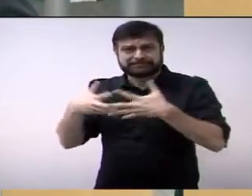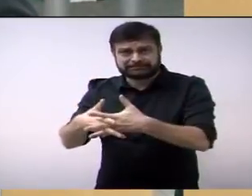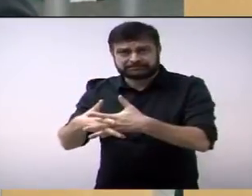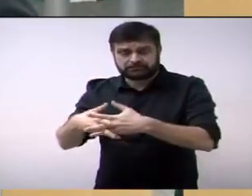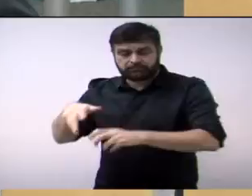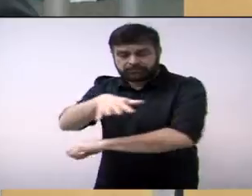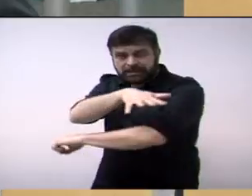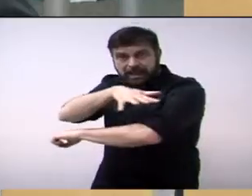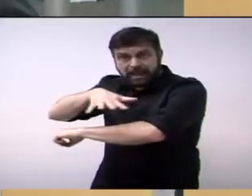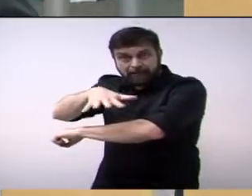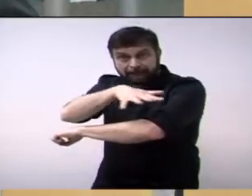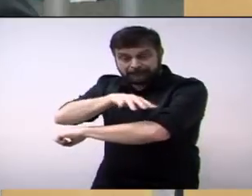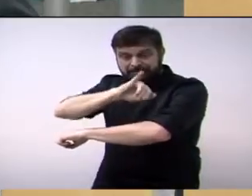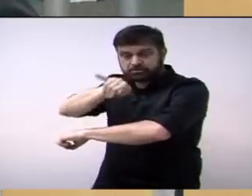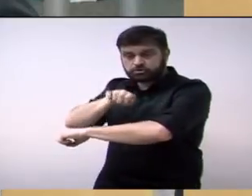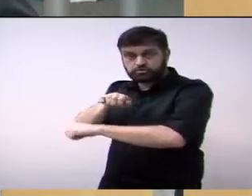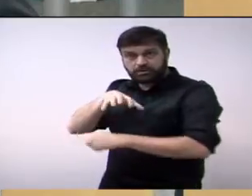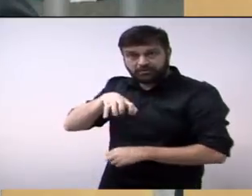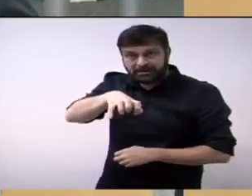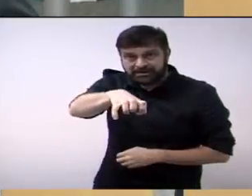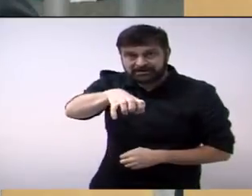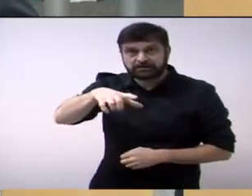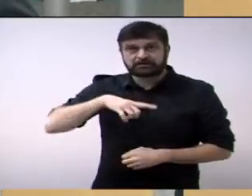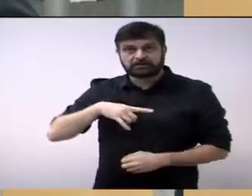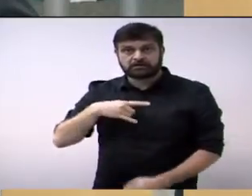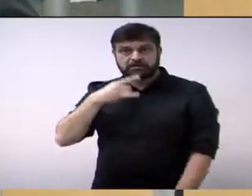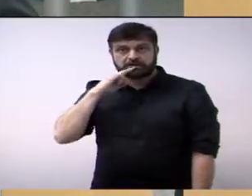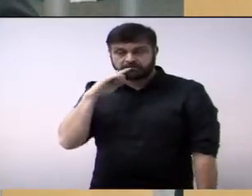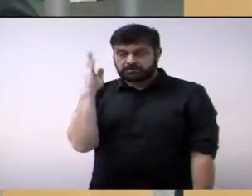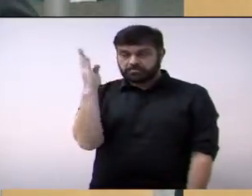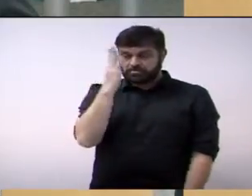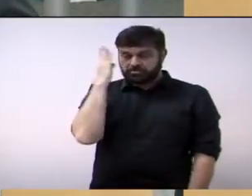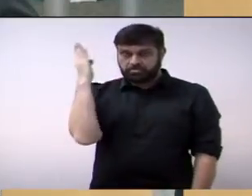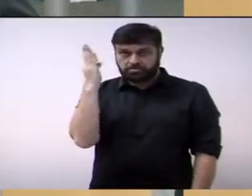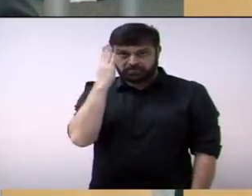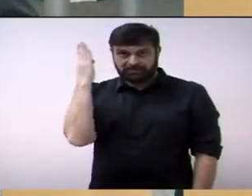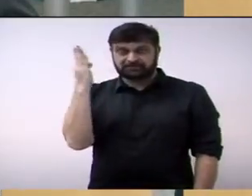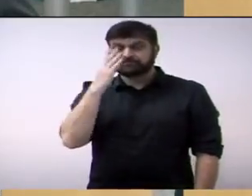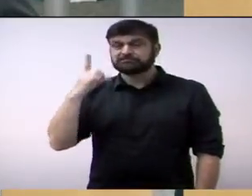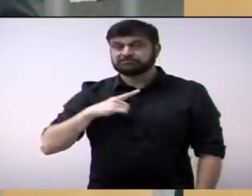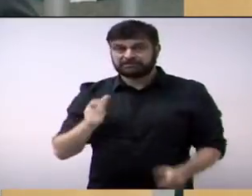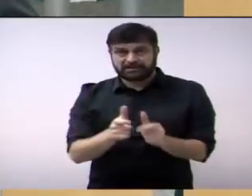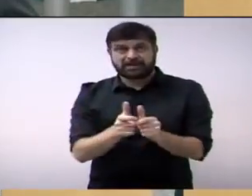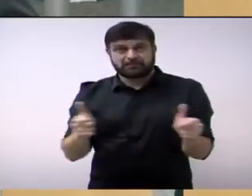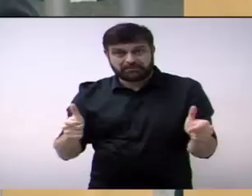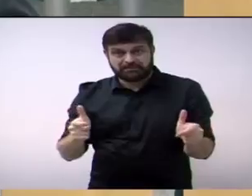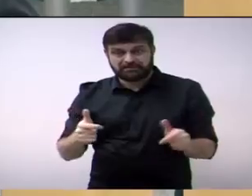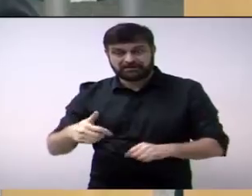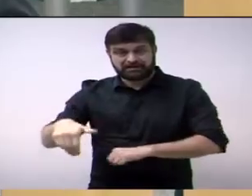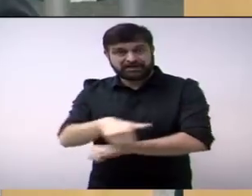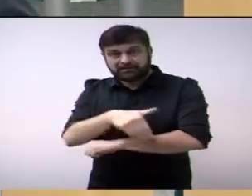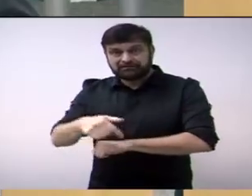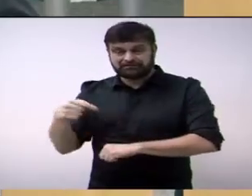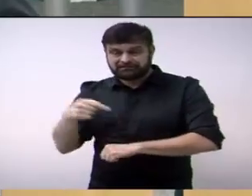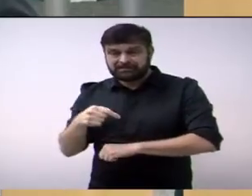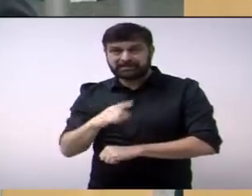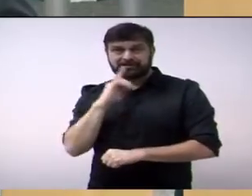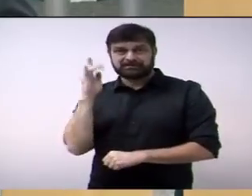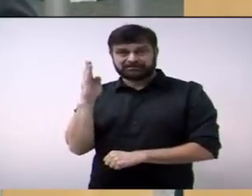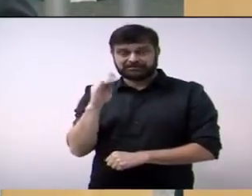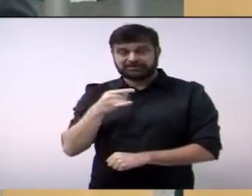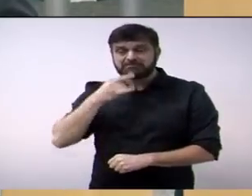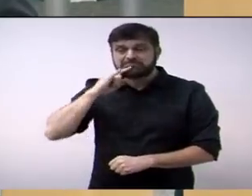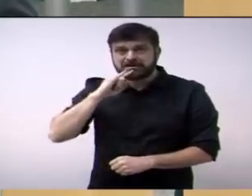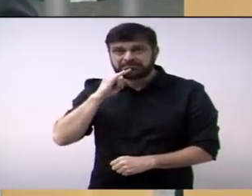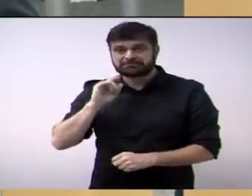Praça do João Aranha hoje é totalmente tomada por alcoólatras, onde a maioria são moradores do bairro, então, com isso, a assistência